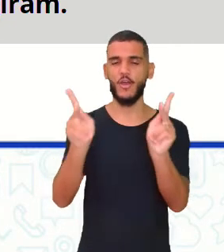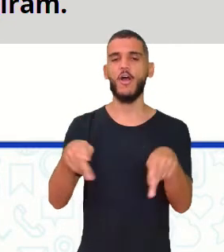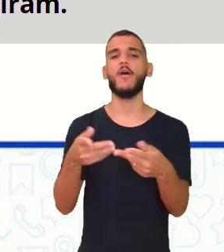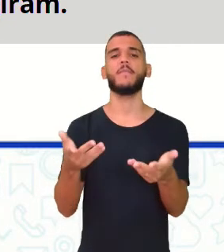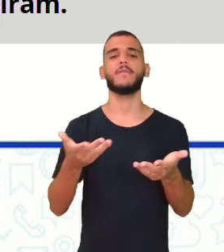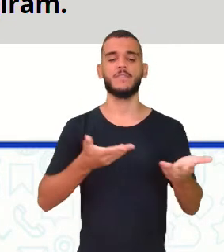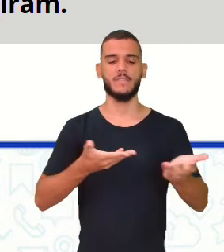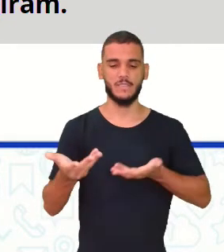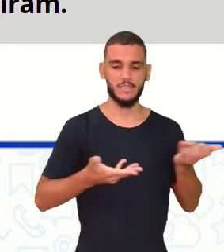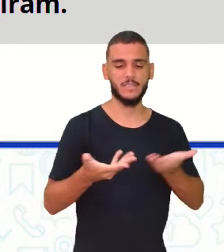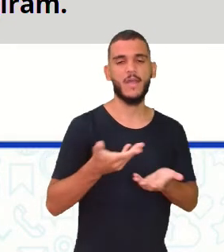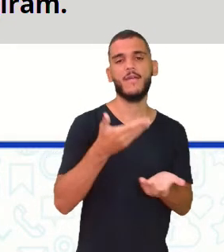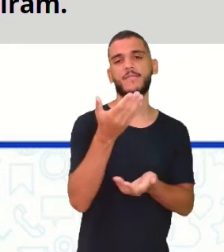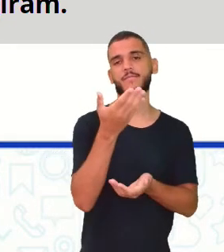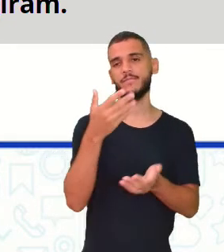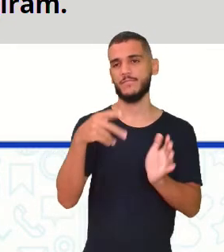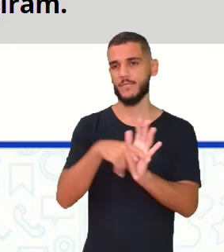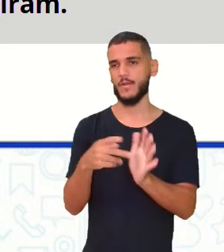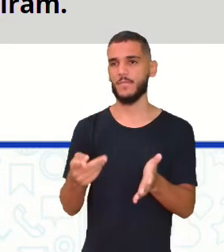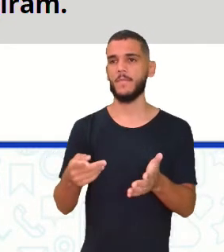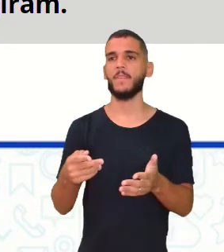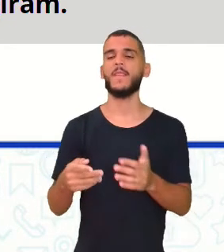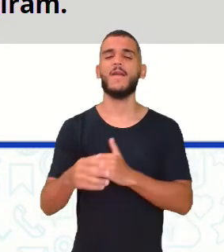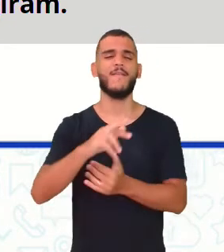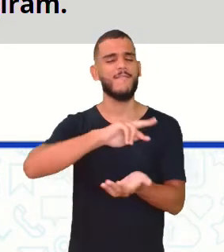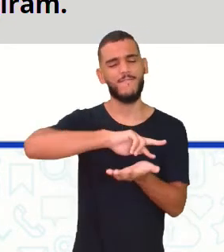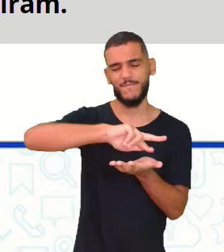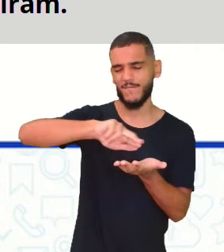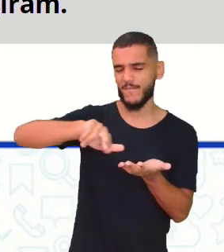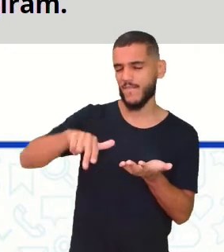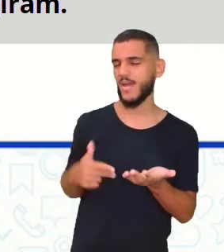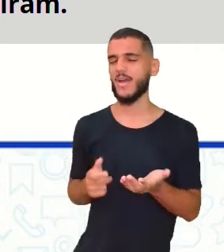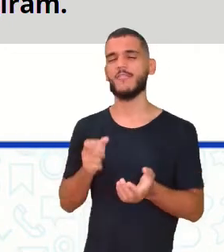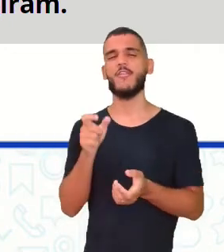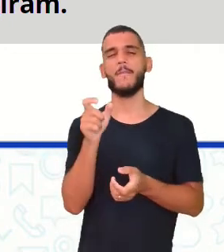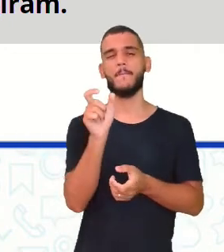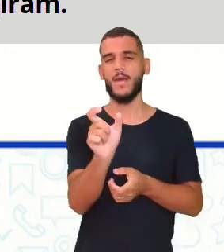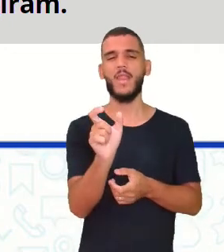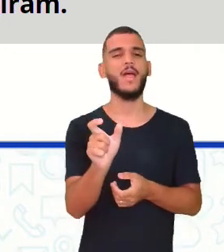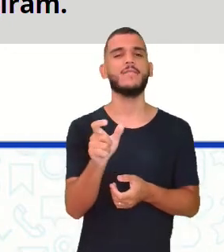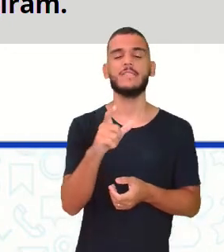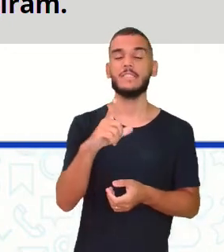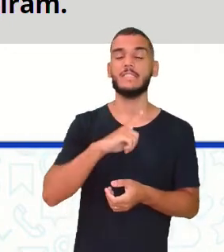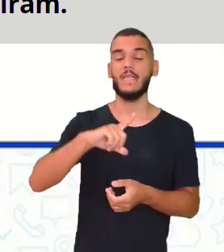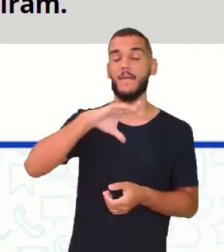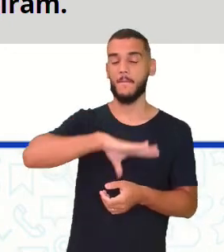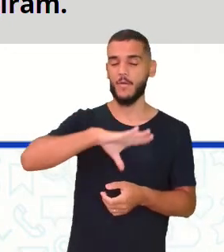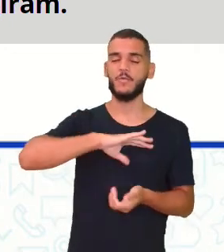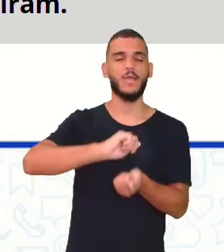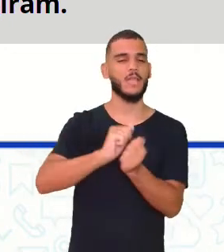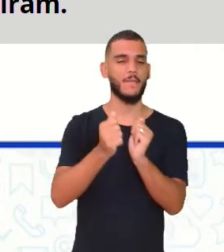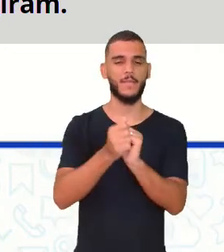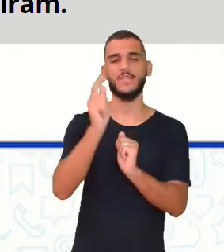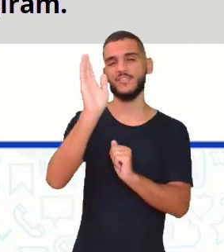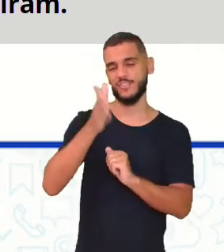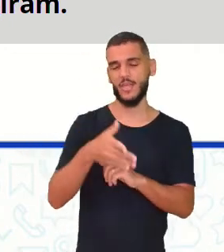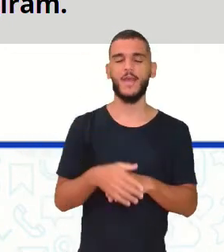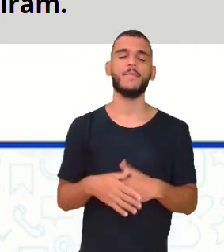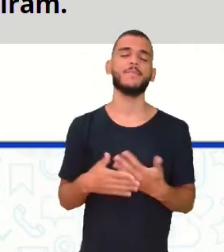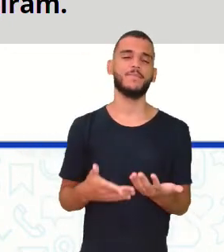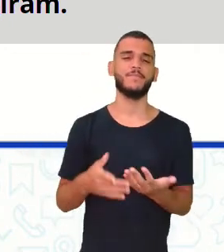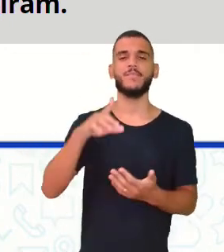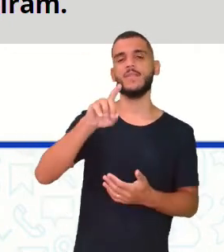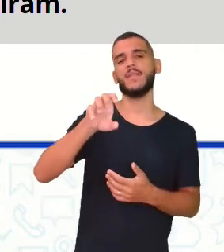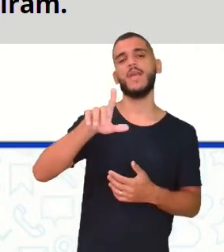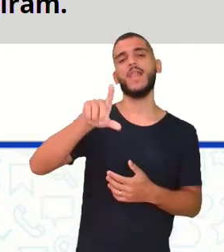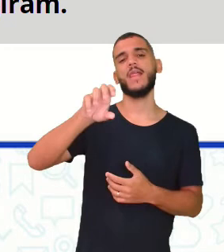Muitas palavras já foram aportuguesadas, como deletar, que é delete, não é em inglês, resetar,